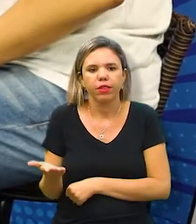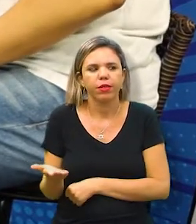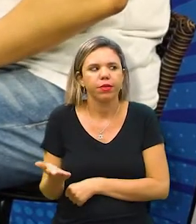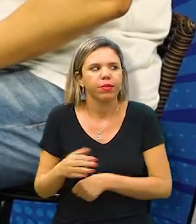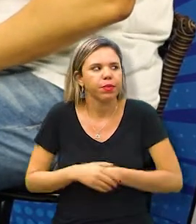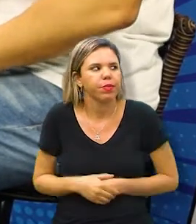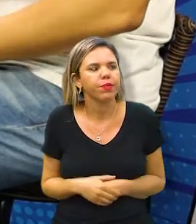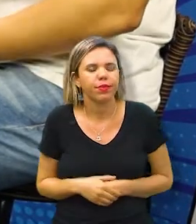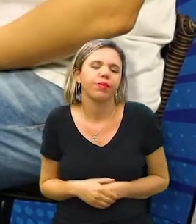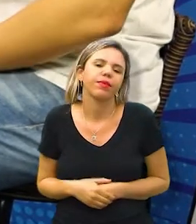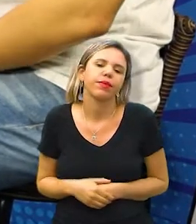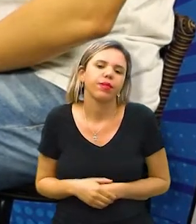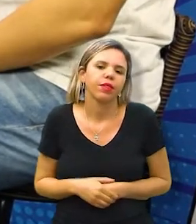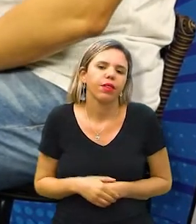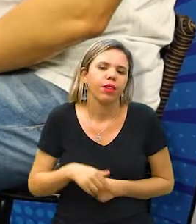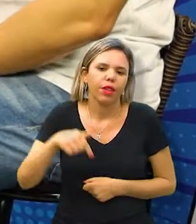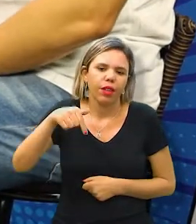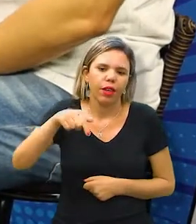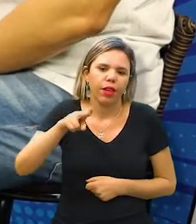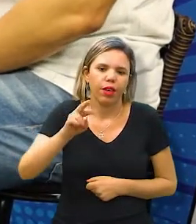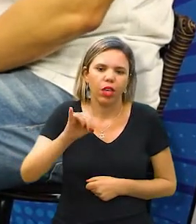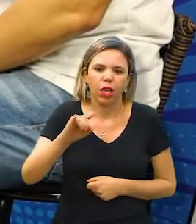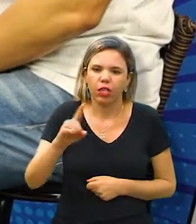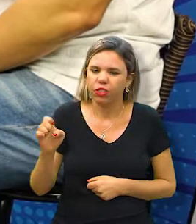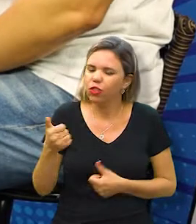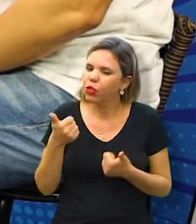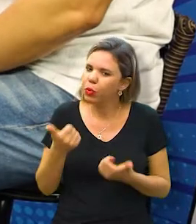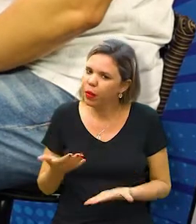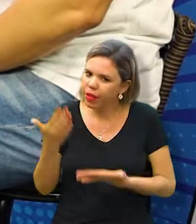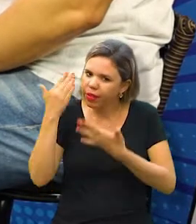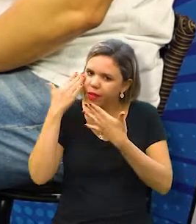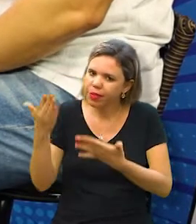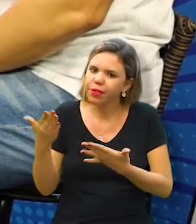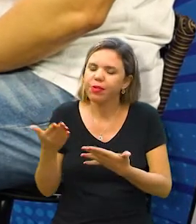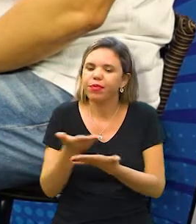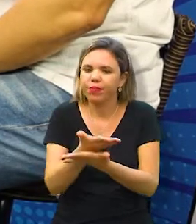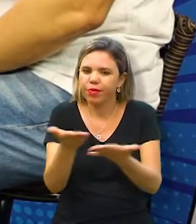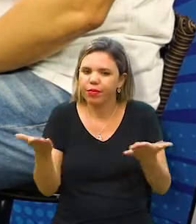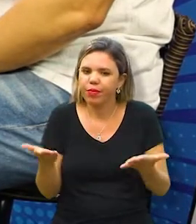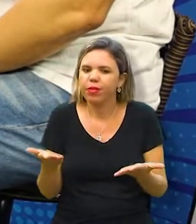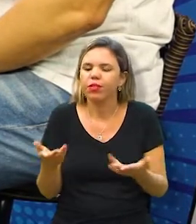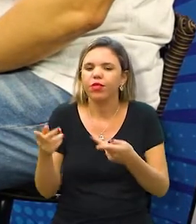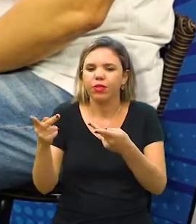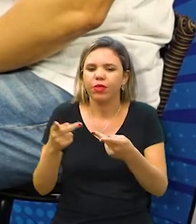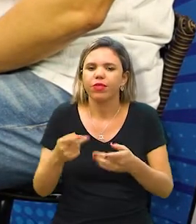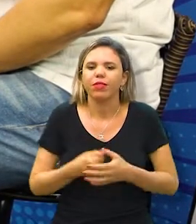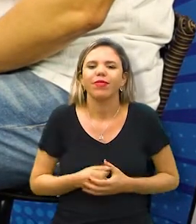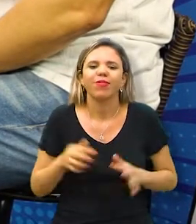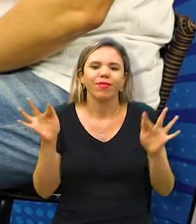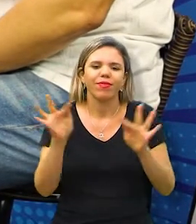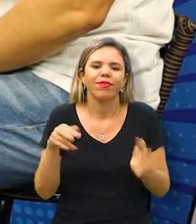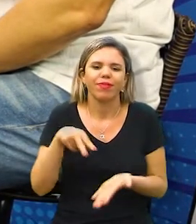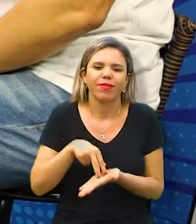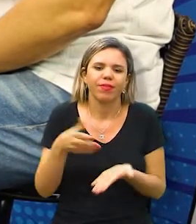Kate. Kate, tudo bem? Oi, tudo bem? Agradeço Tudo muito jóia. vocês pelo convite, estou muito feliz de estar aqui.